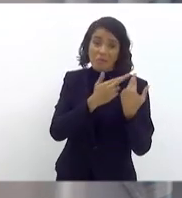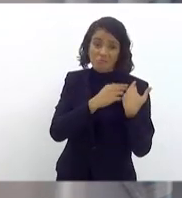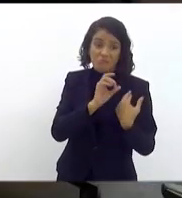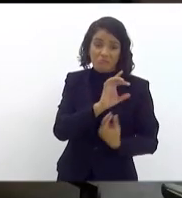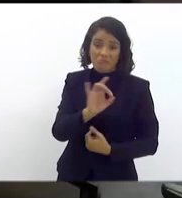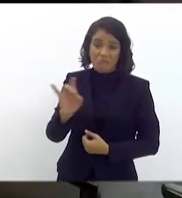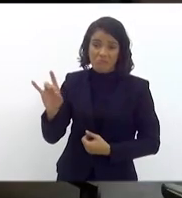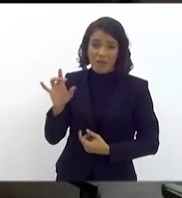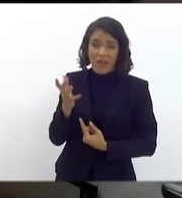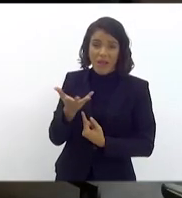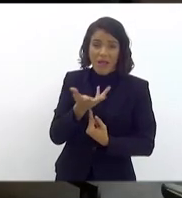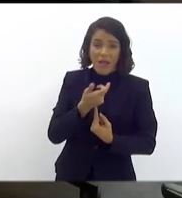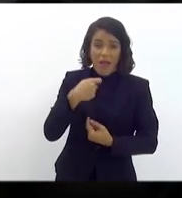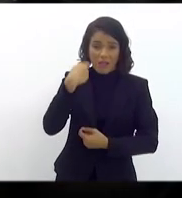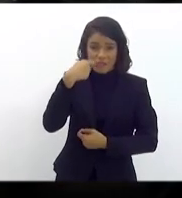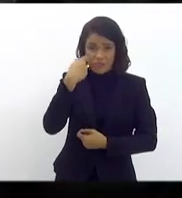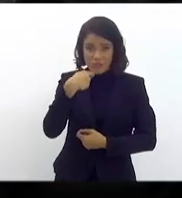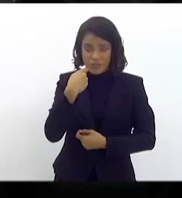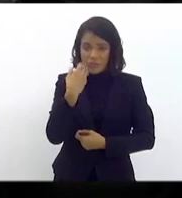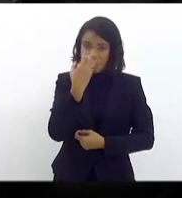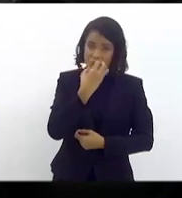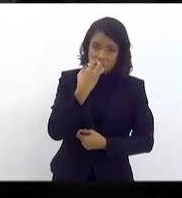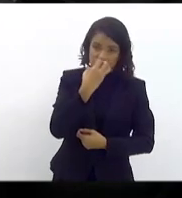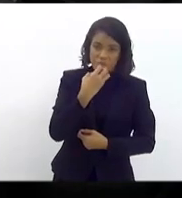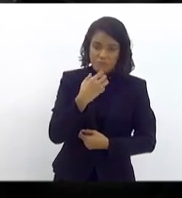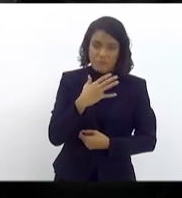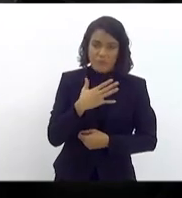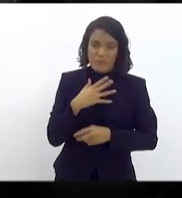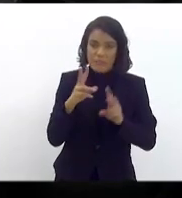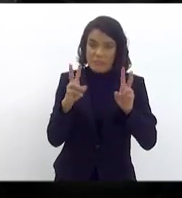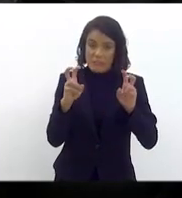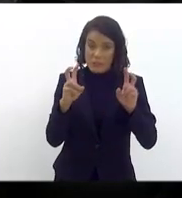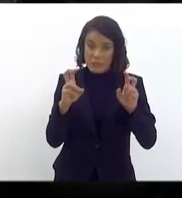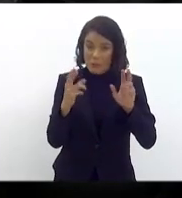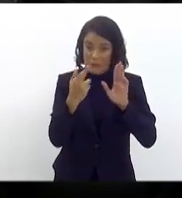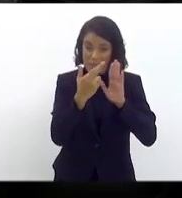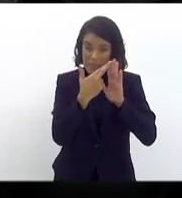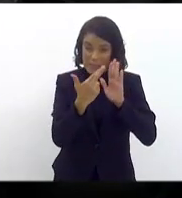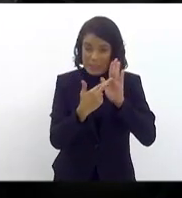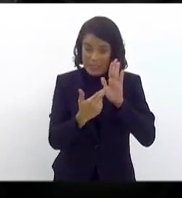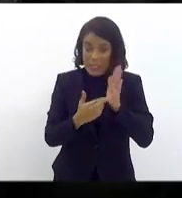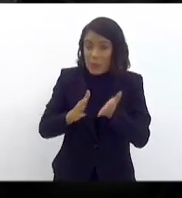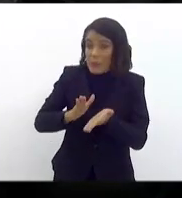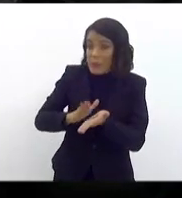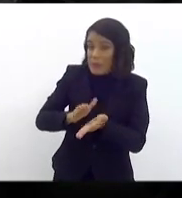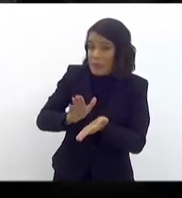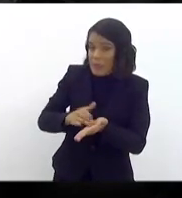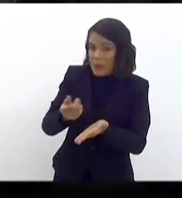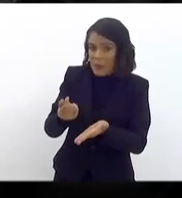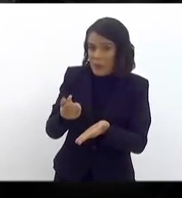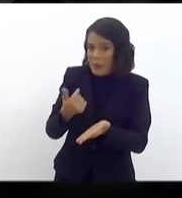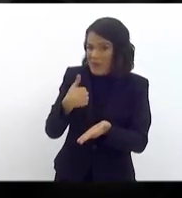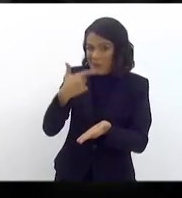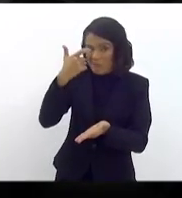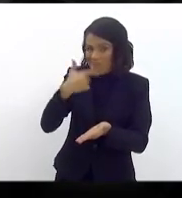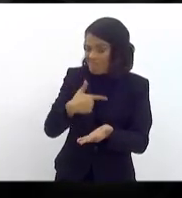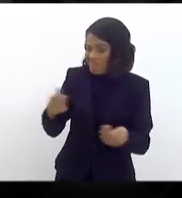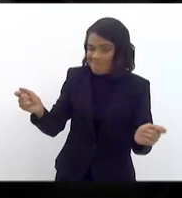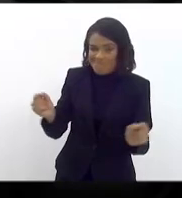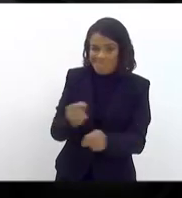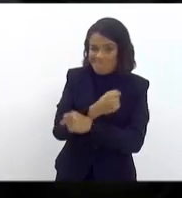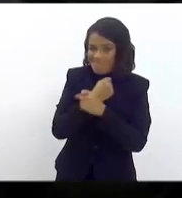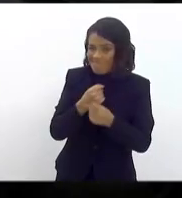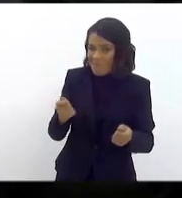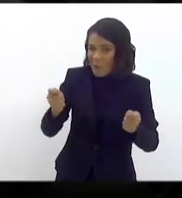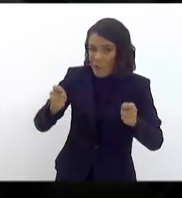artista? Excelência, com relação a critérios de cobrança, eu não tenho condições de responder